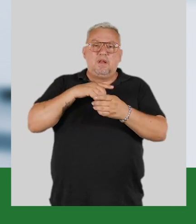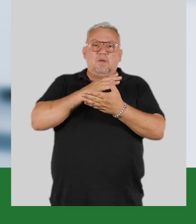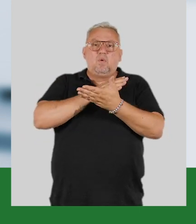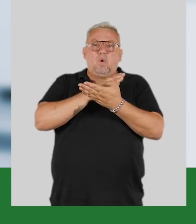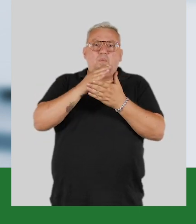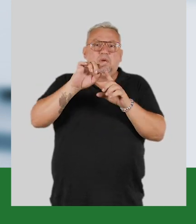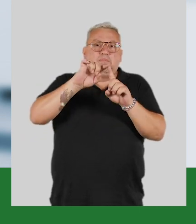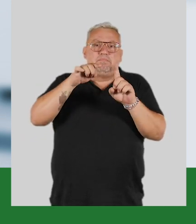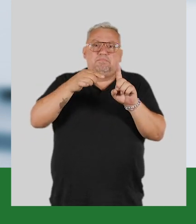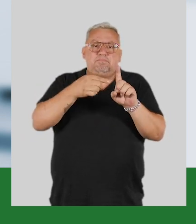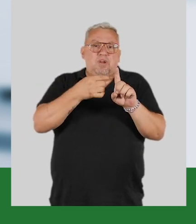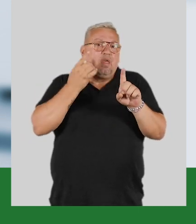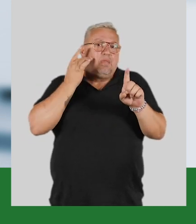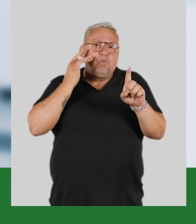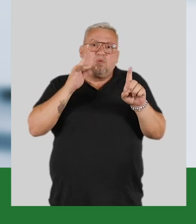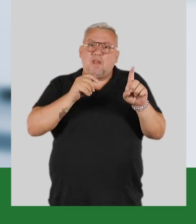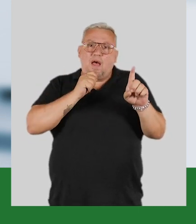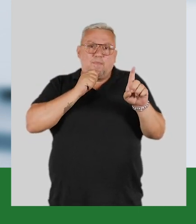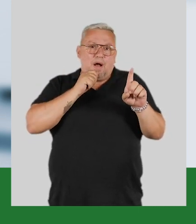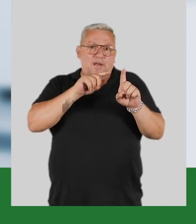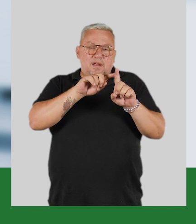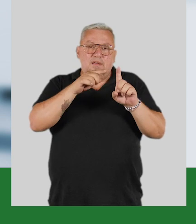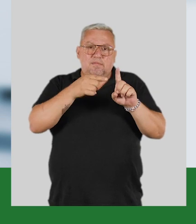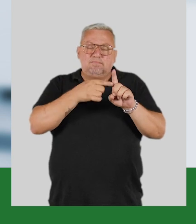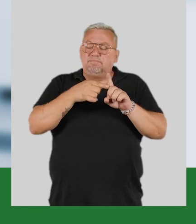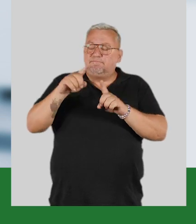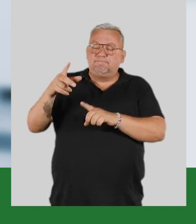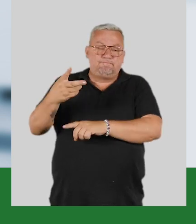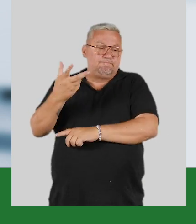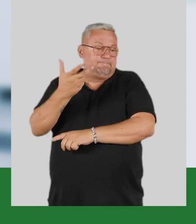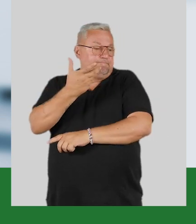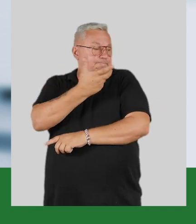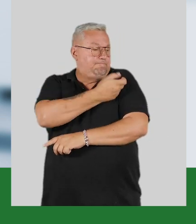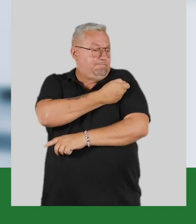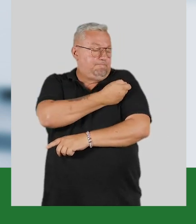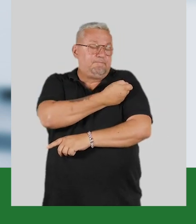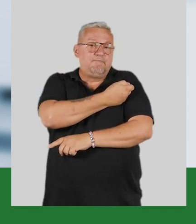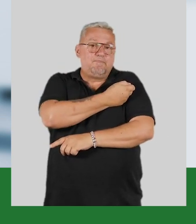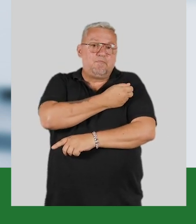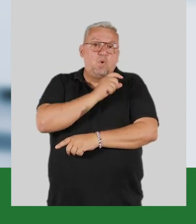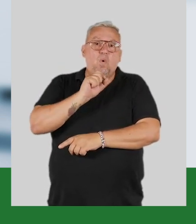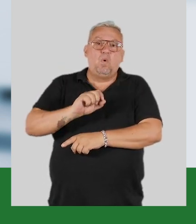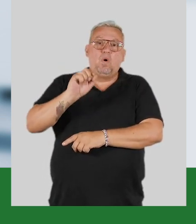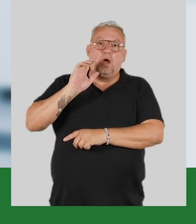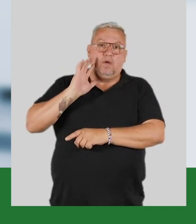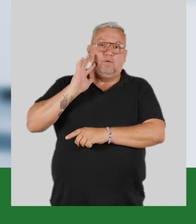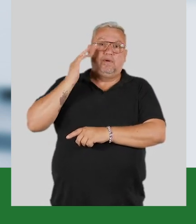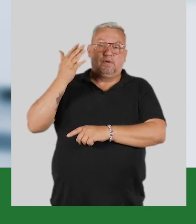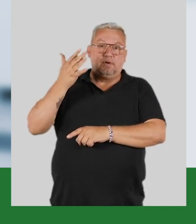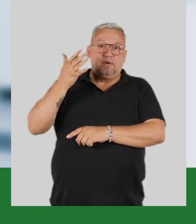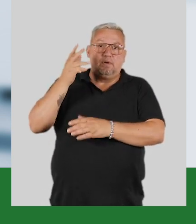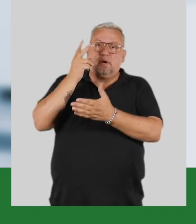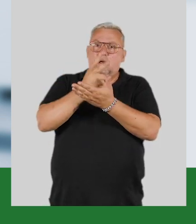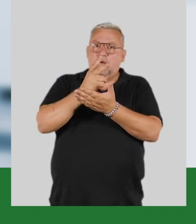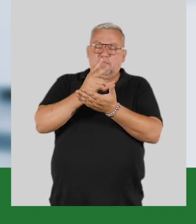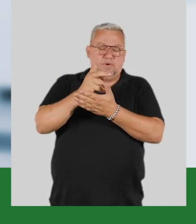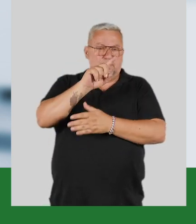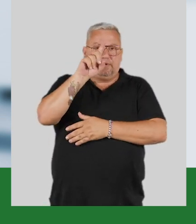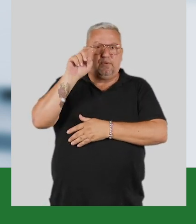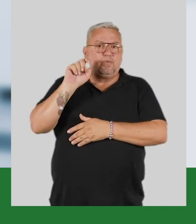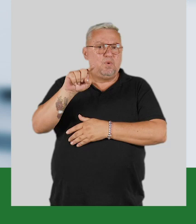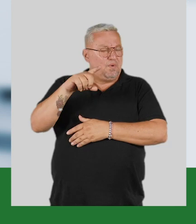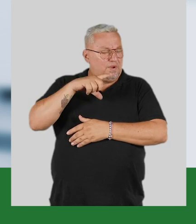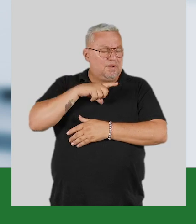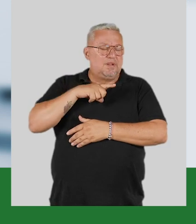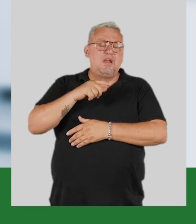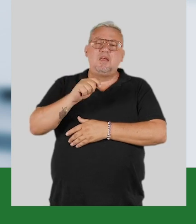sua gestação e nem sabe que está grávida e ela vai e recebe a vacina. Neste caso, é a mesma incerteza que a gente